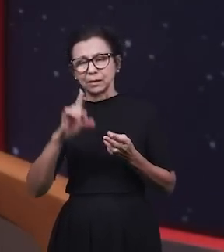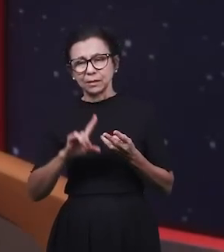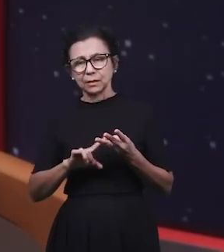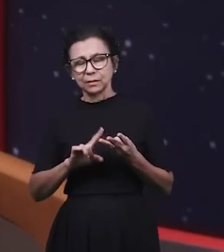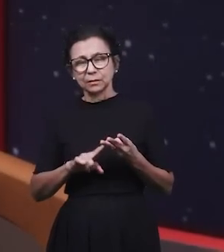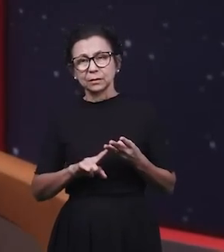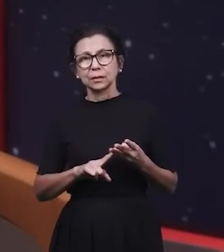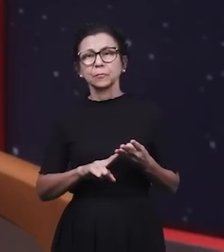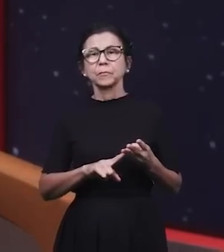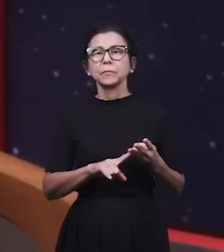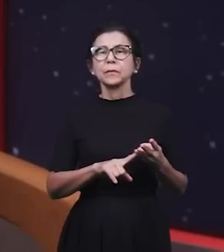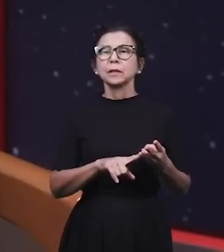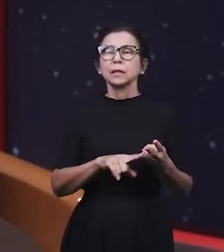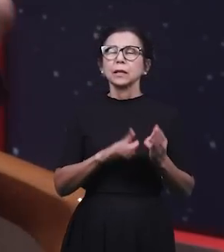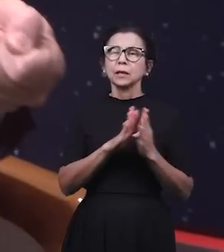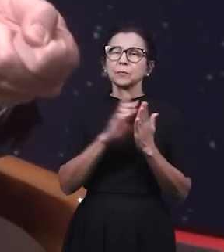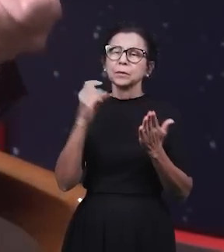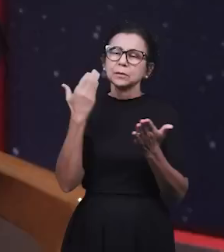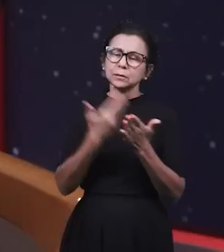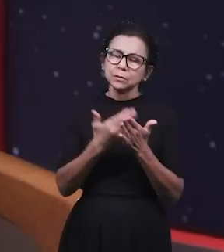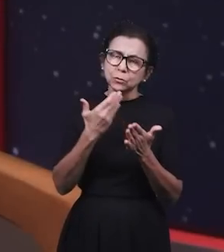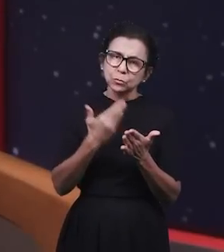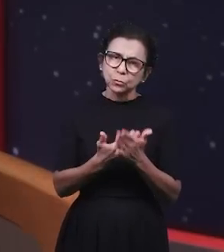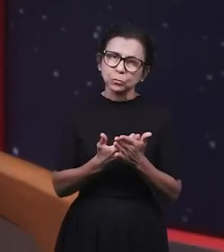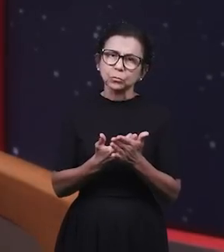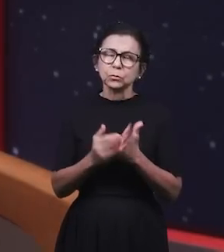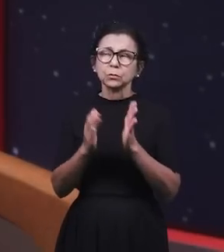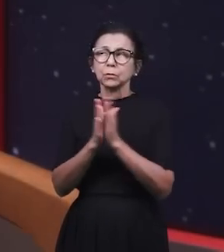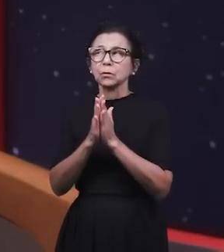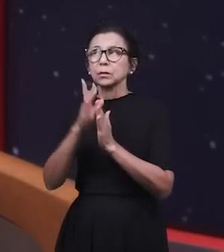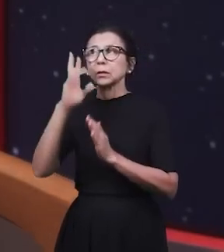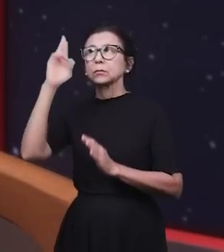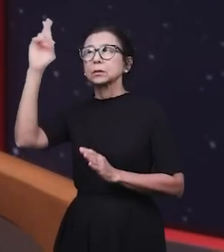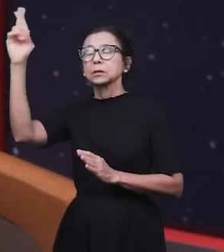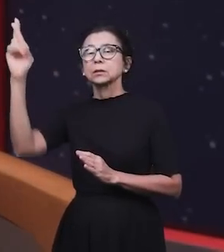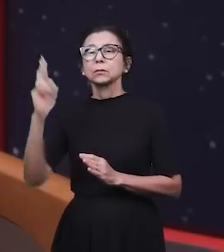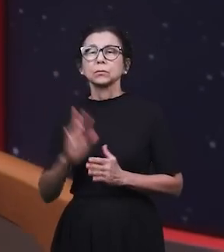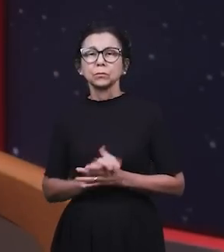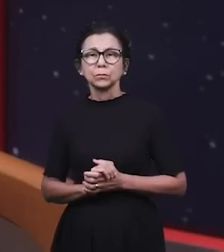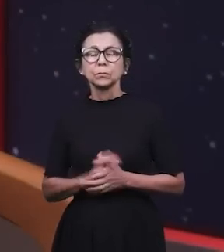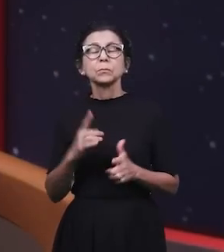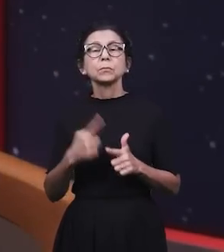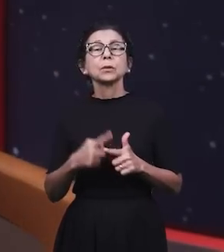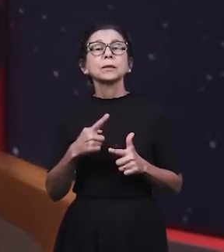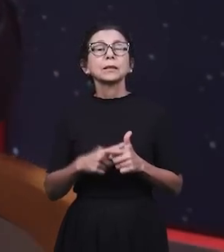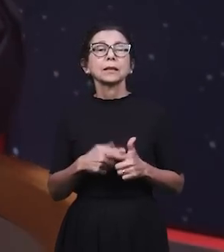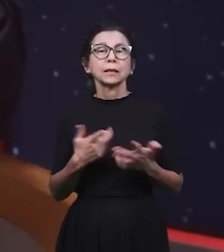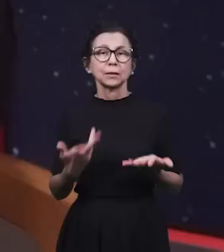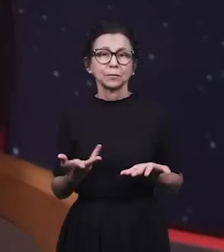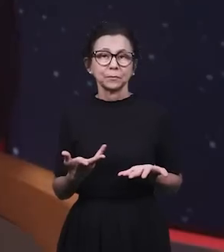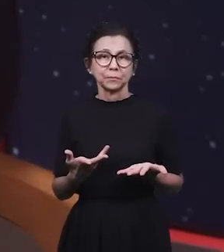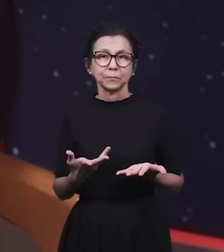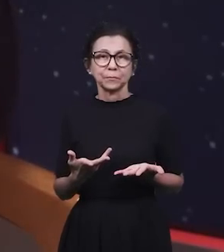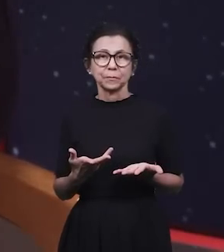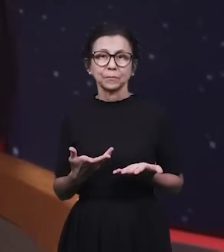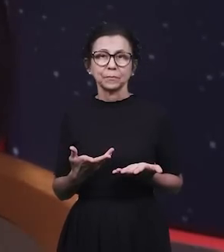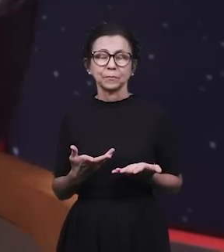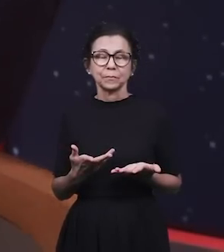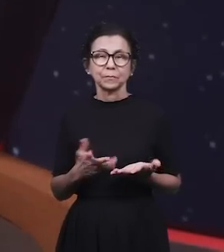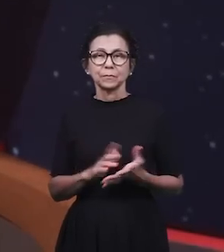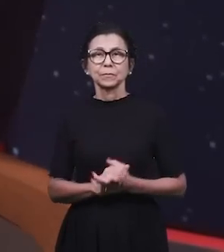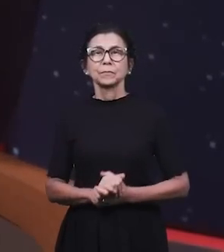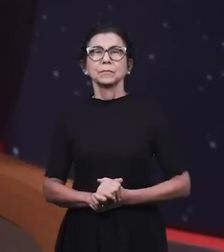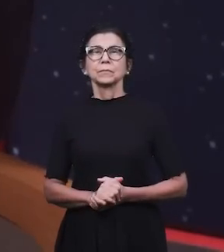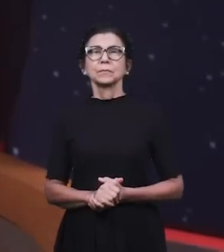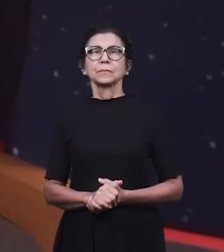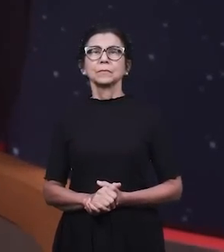sua igreja. Estude a palavra, busque ao Senhor. Por quê? Porque, Josias, todos